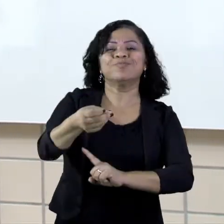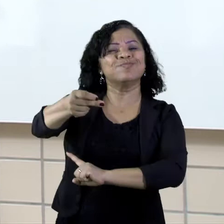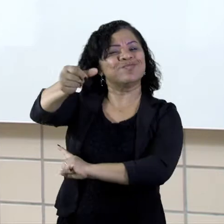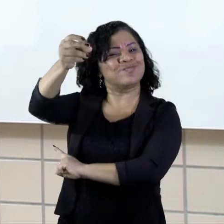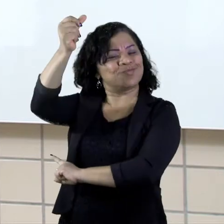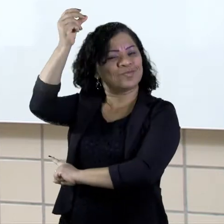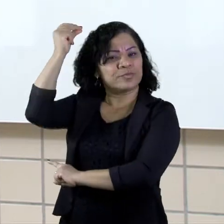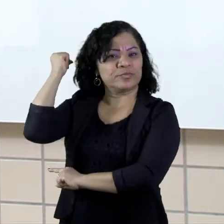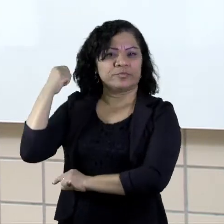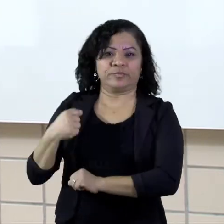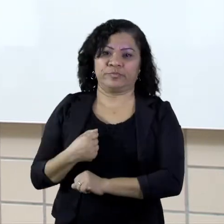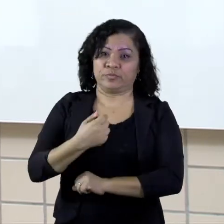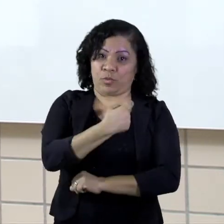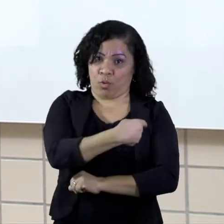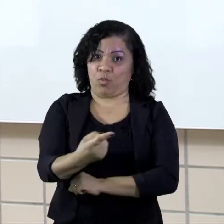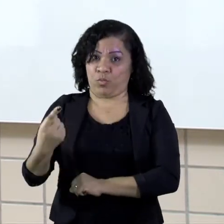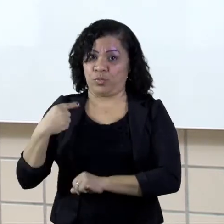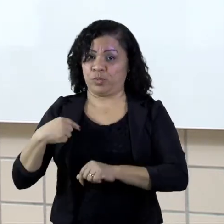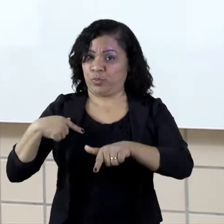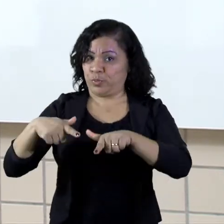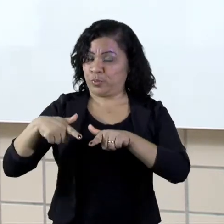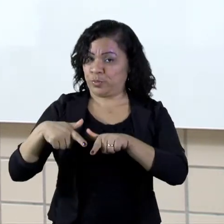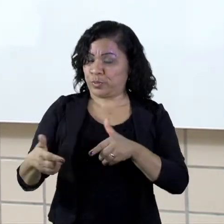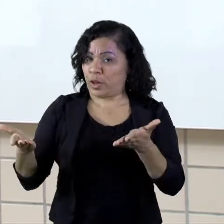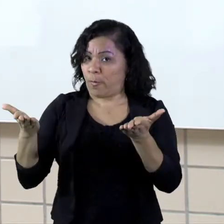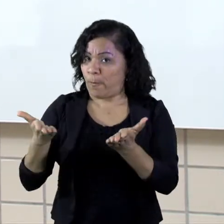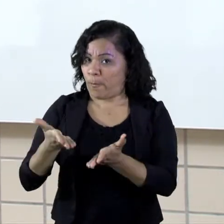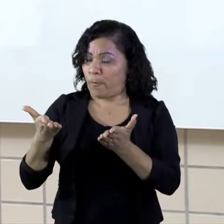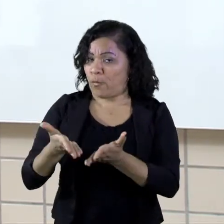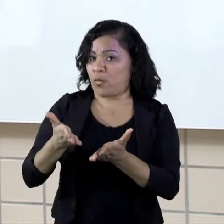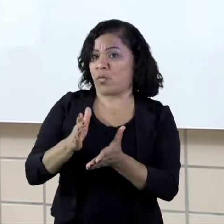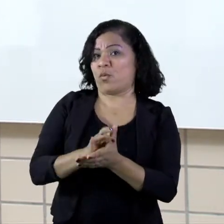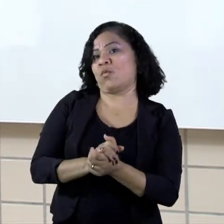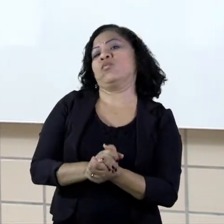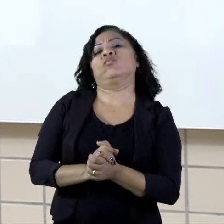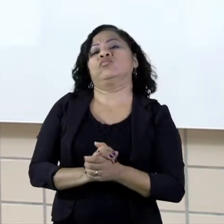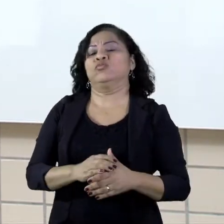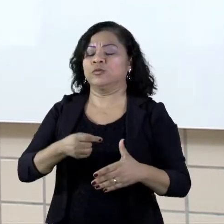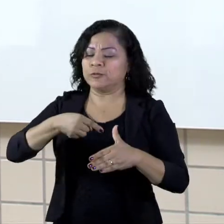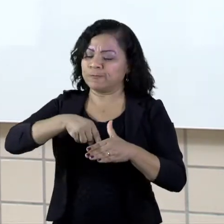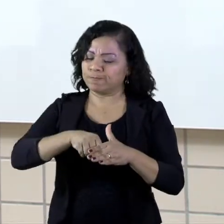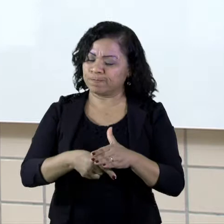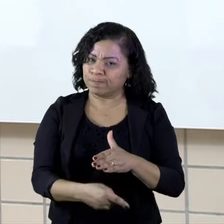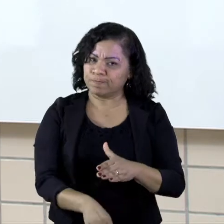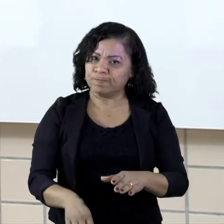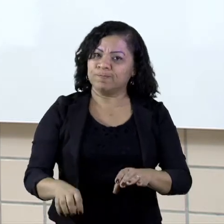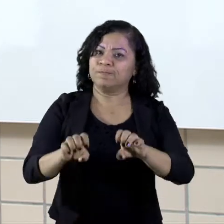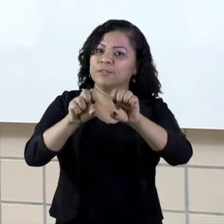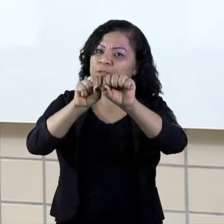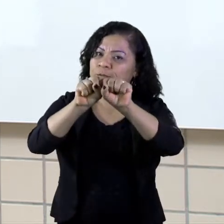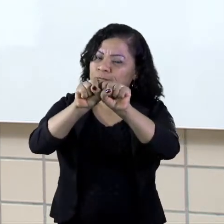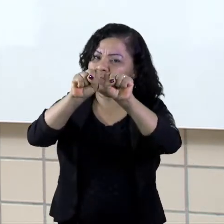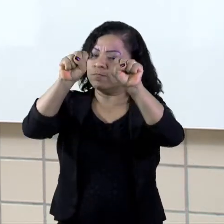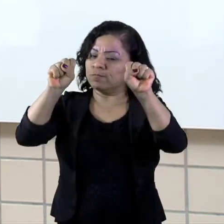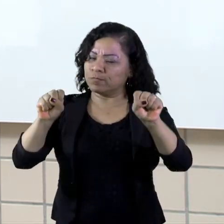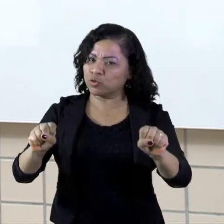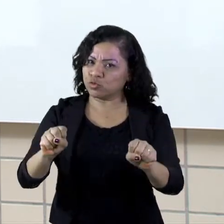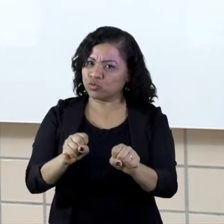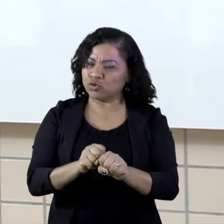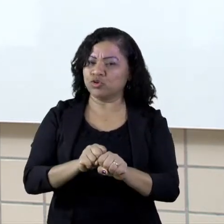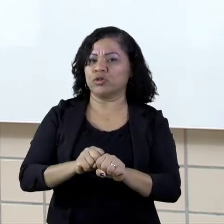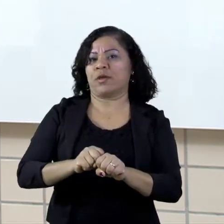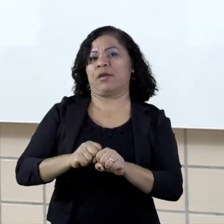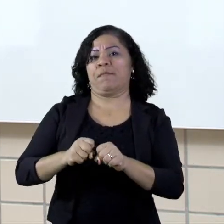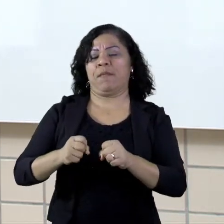O nosso trabalho atual hoje ele é fundamentado em cima de um sistema capitalista, onde a maioria